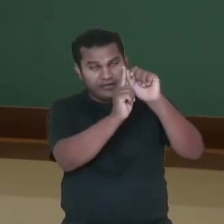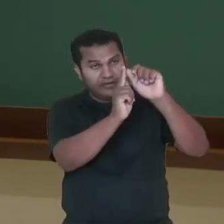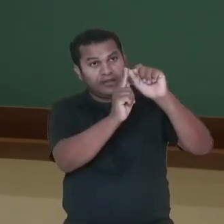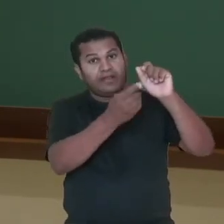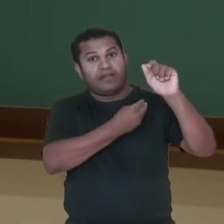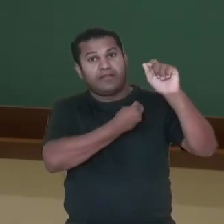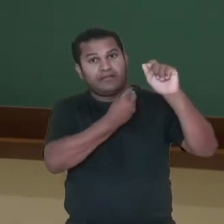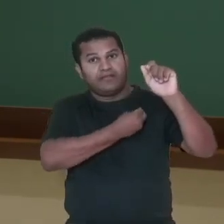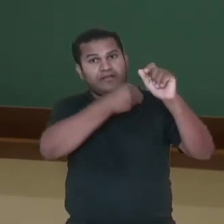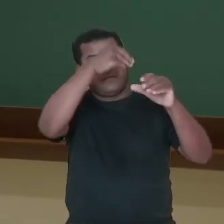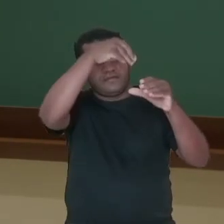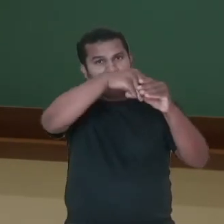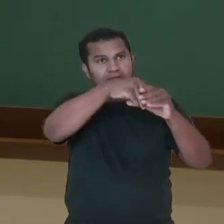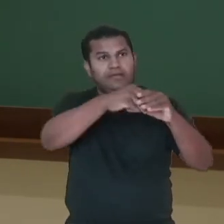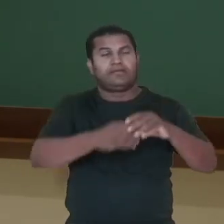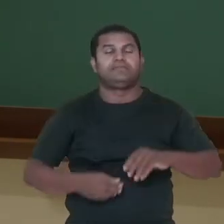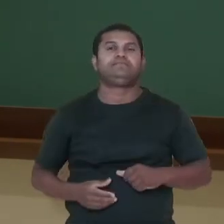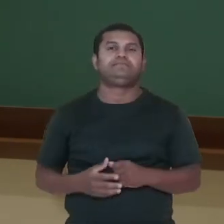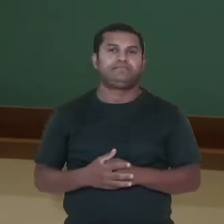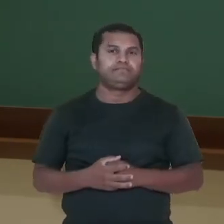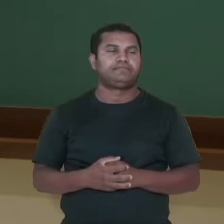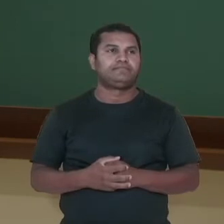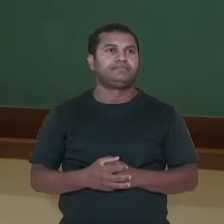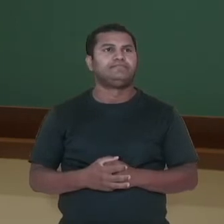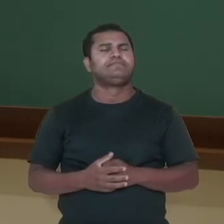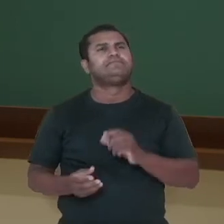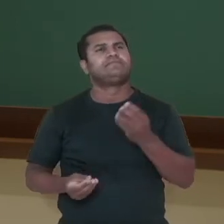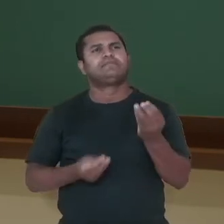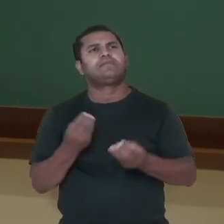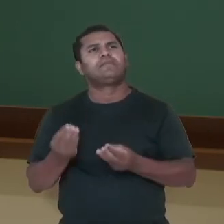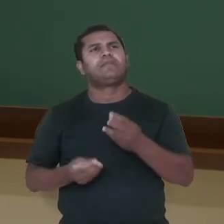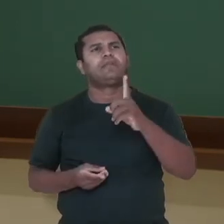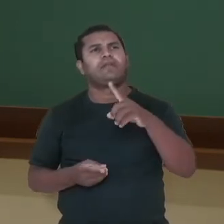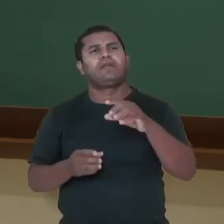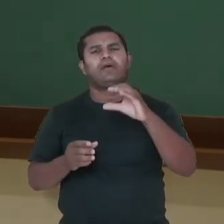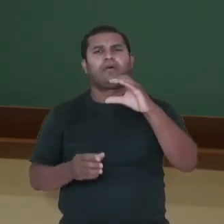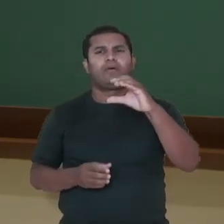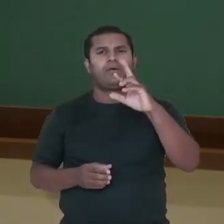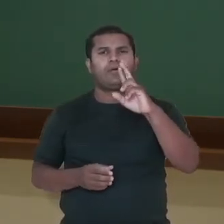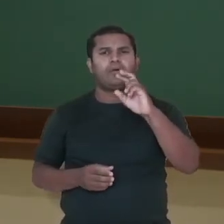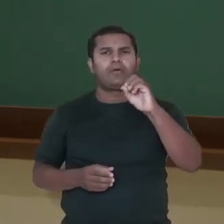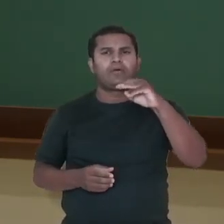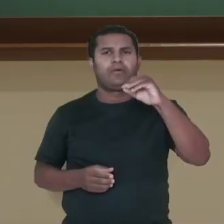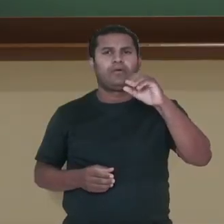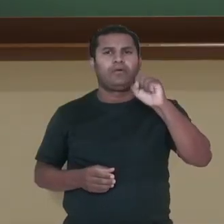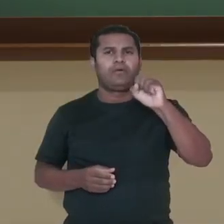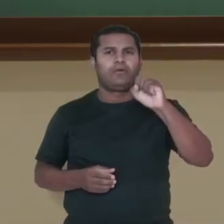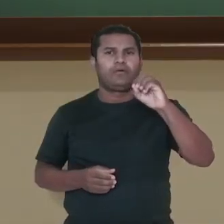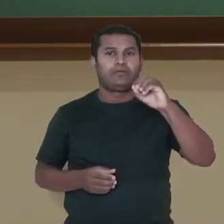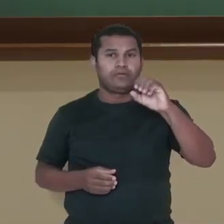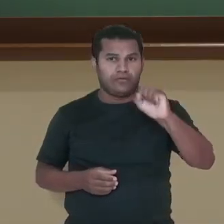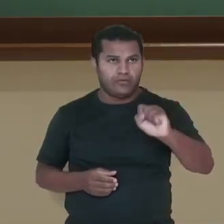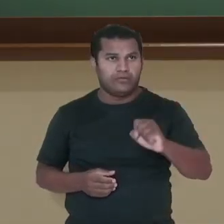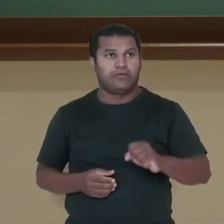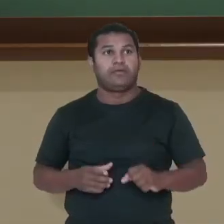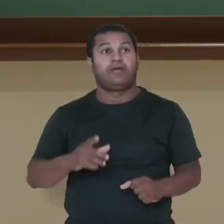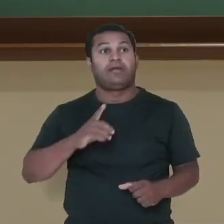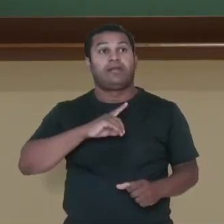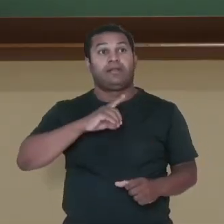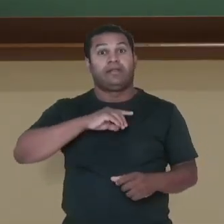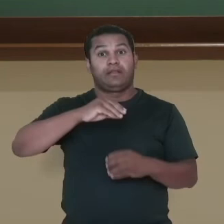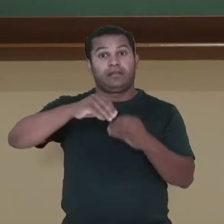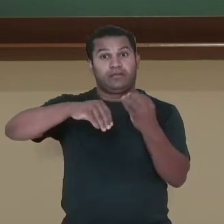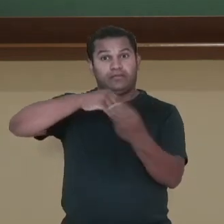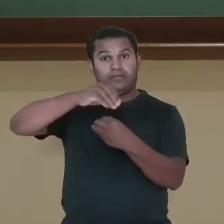naquele locus gênico ali, tá? E o que é um cromossomo? Corpúsculos compactos feitos de DNA totalmente enrolados